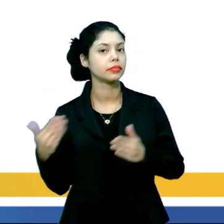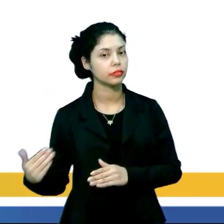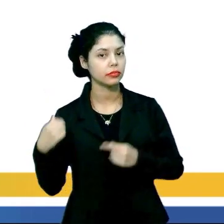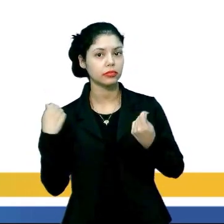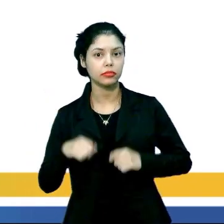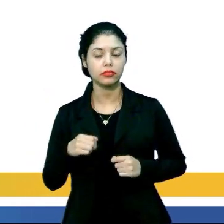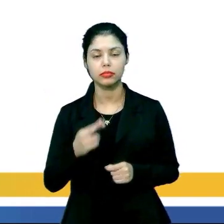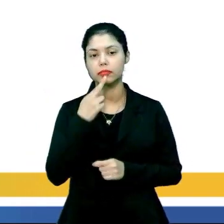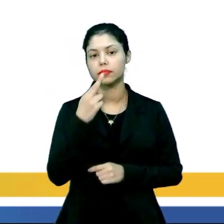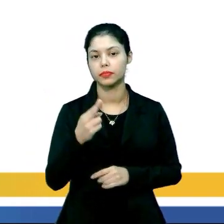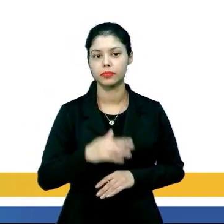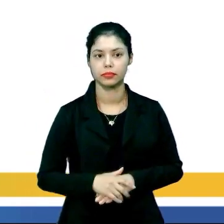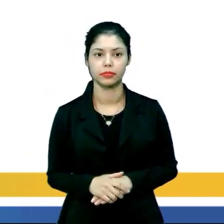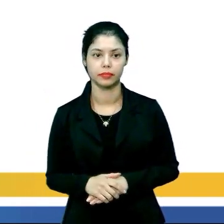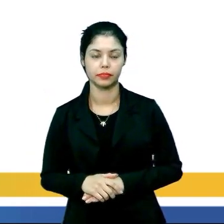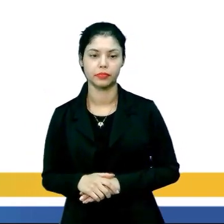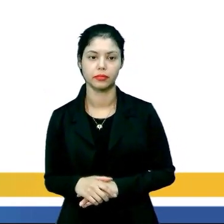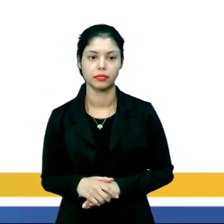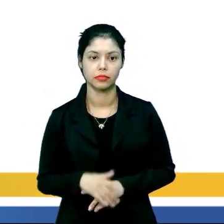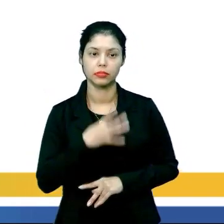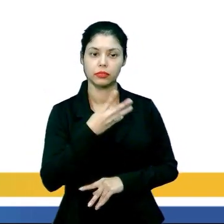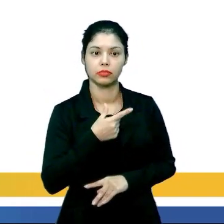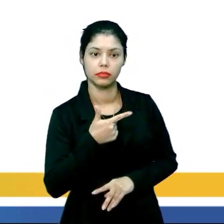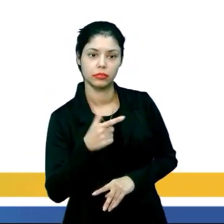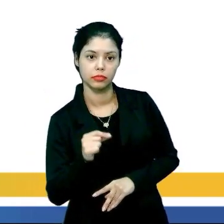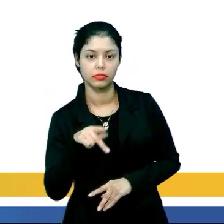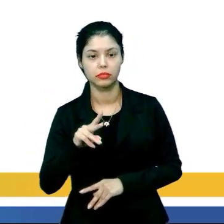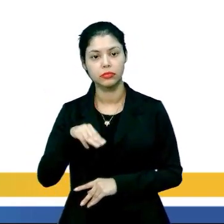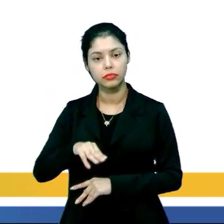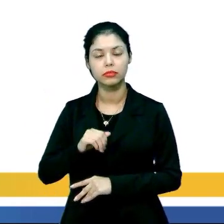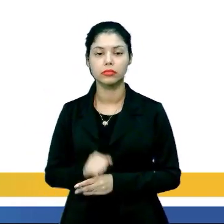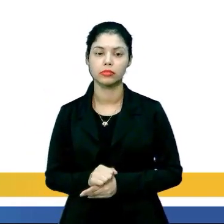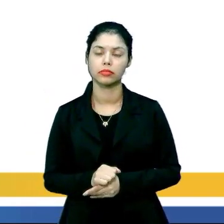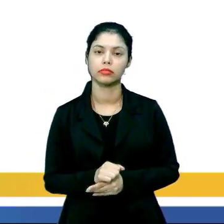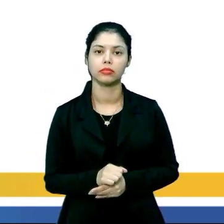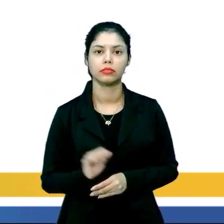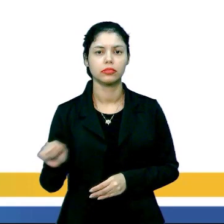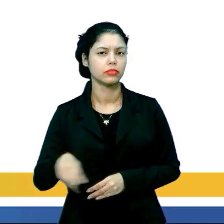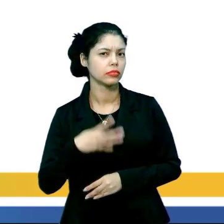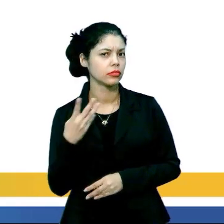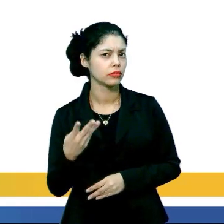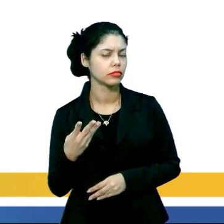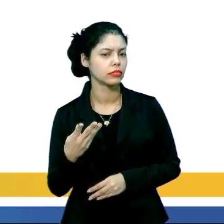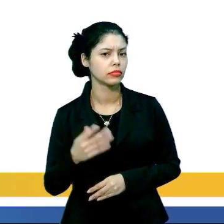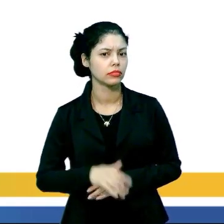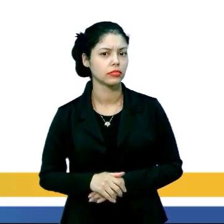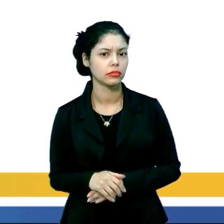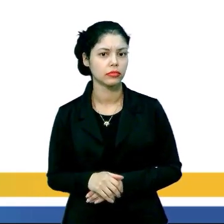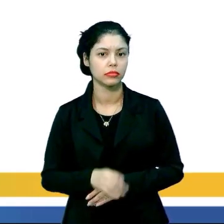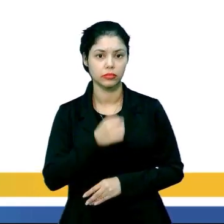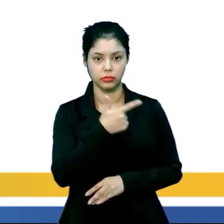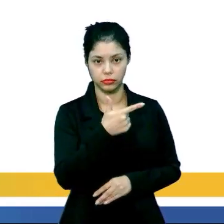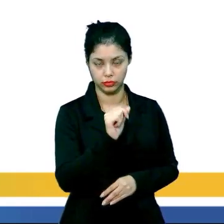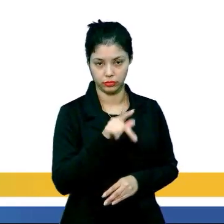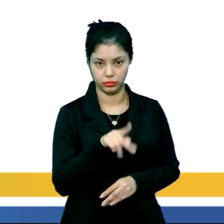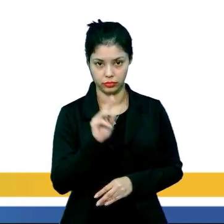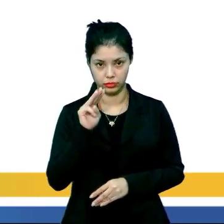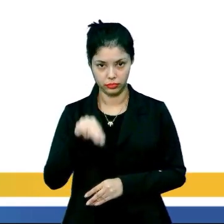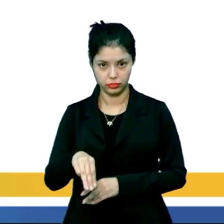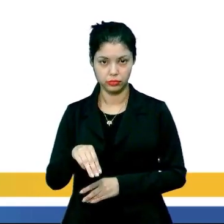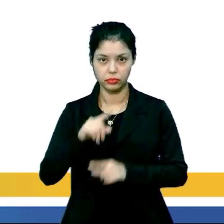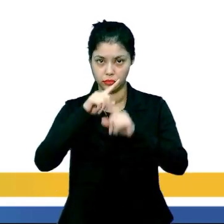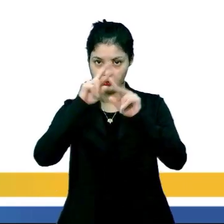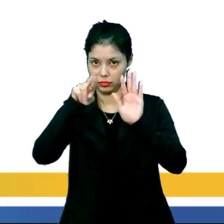disso, a gente pode calcular. Vamos lá. Em 420 km, qual será o consumo? Temos aí